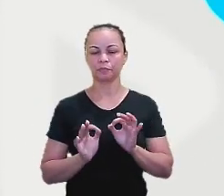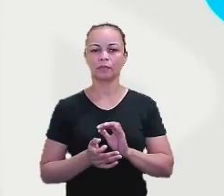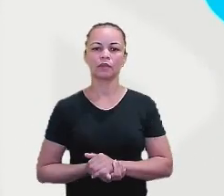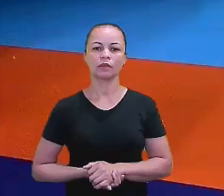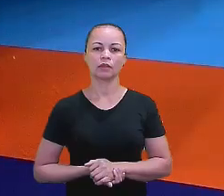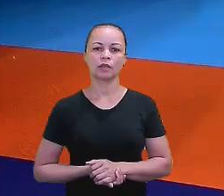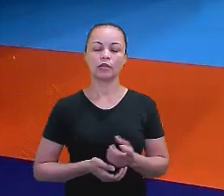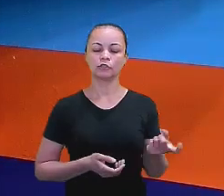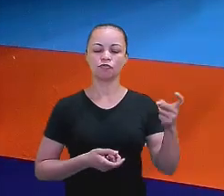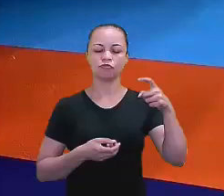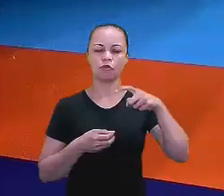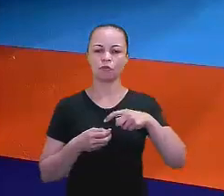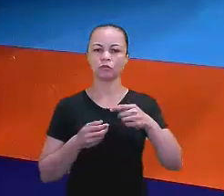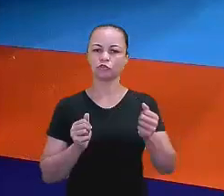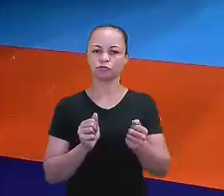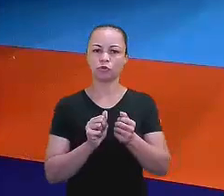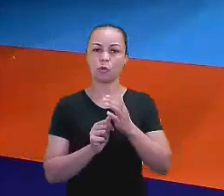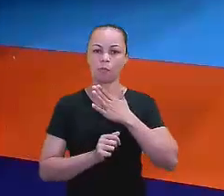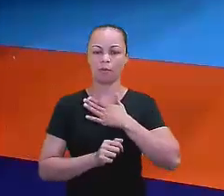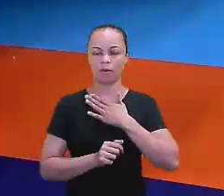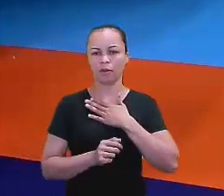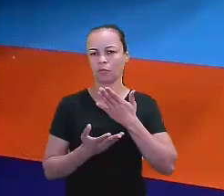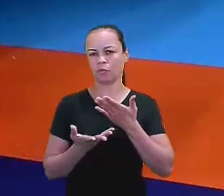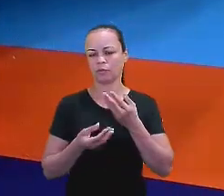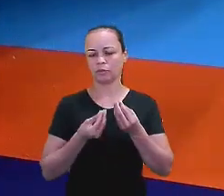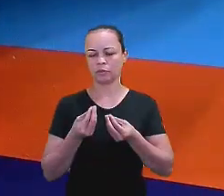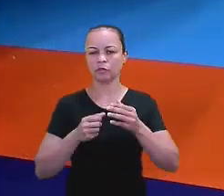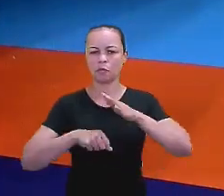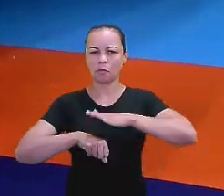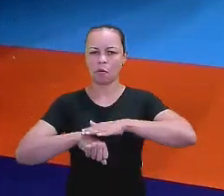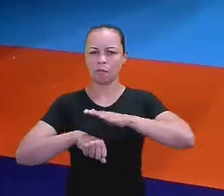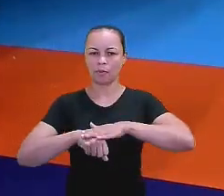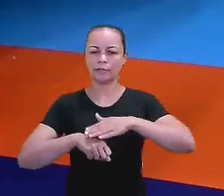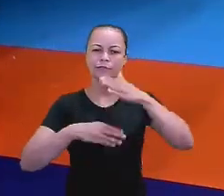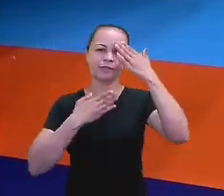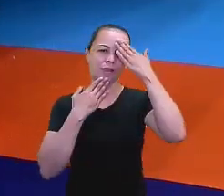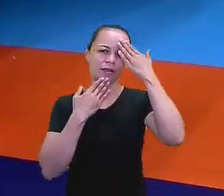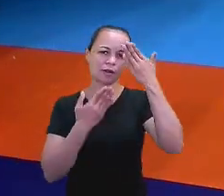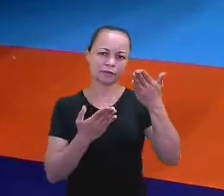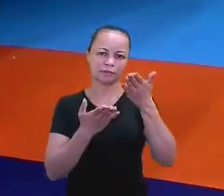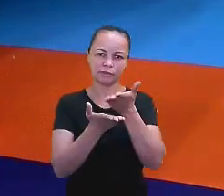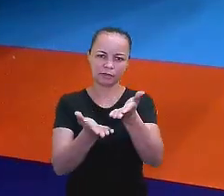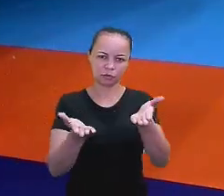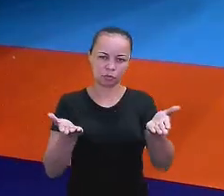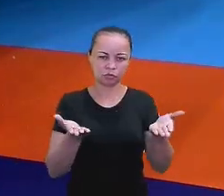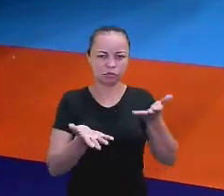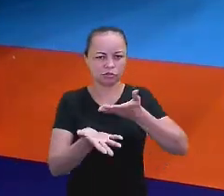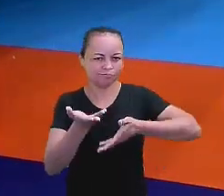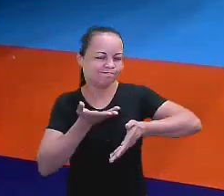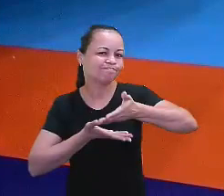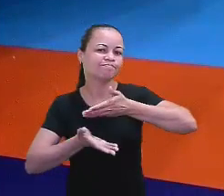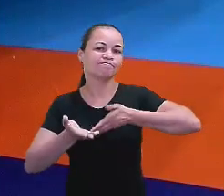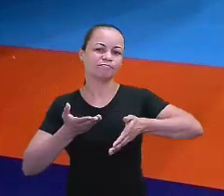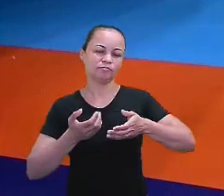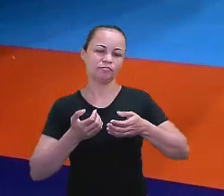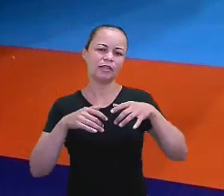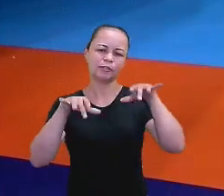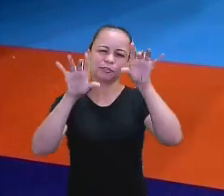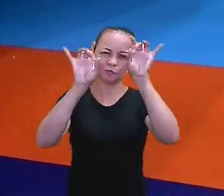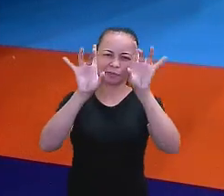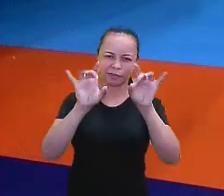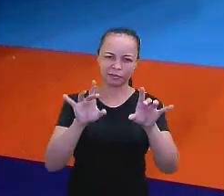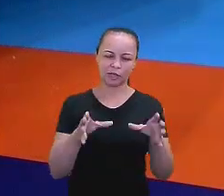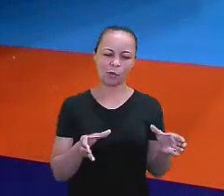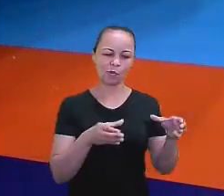produção voltar aqui comigo, porque eu não podia deixar, nesse momento, de agradecer a todos que estão envolvidos, em especial a